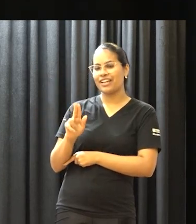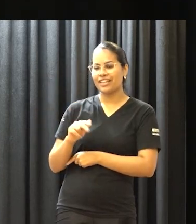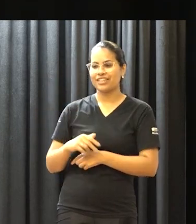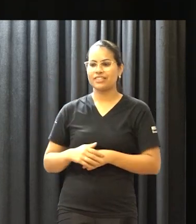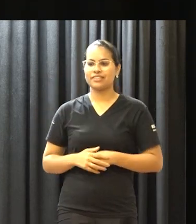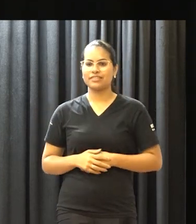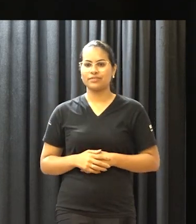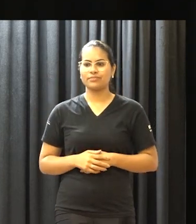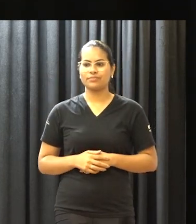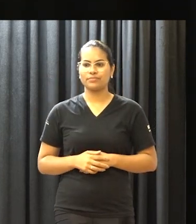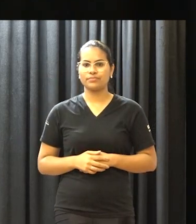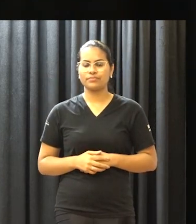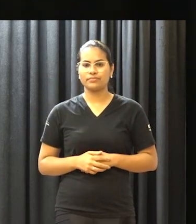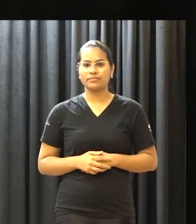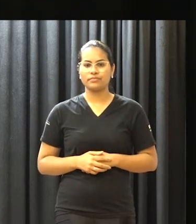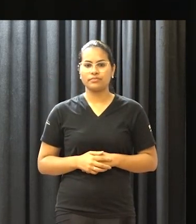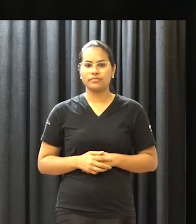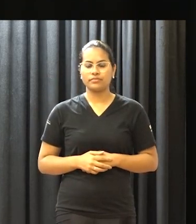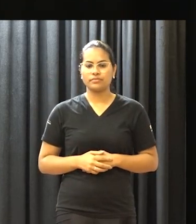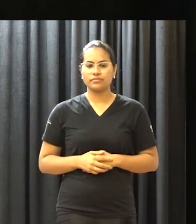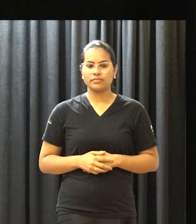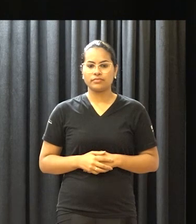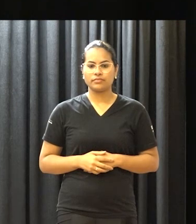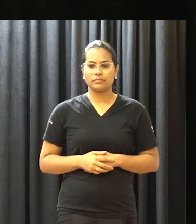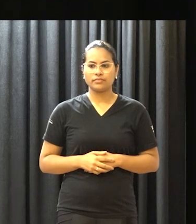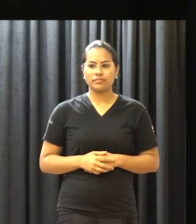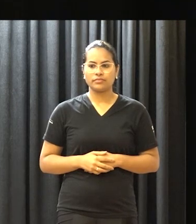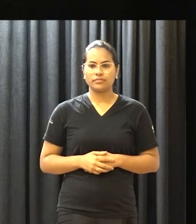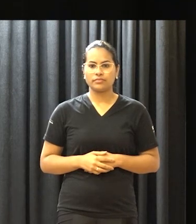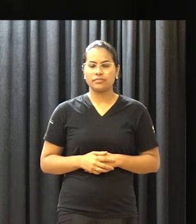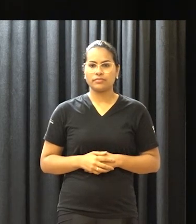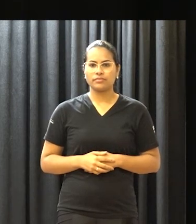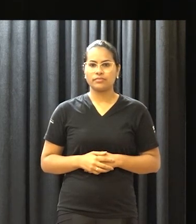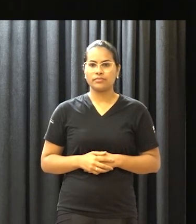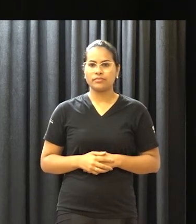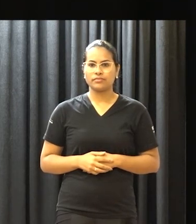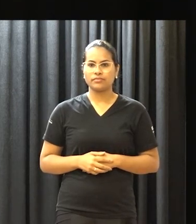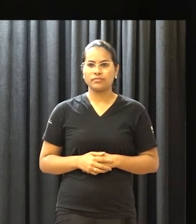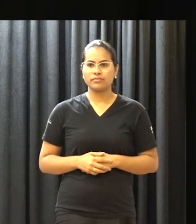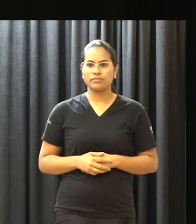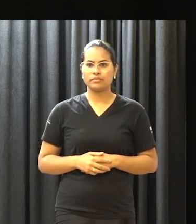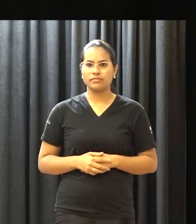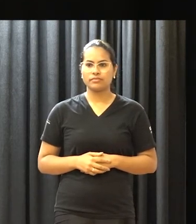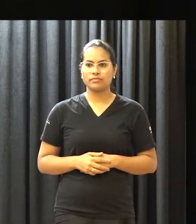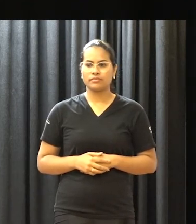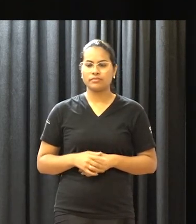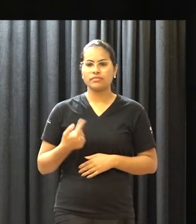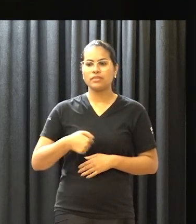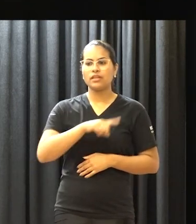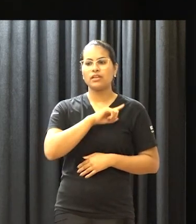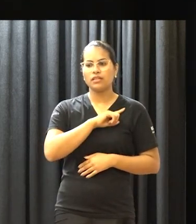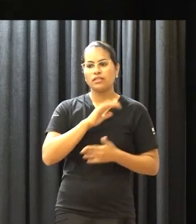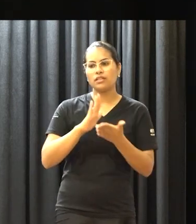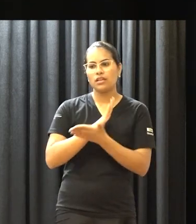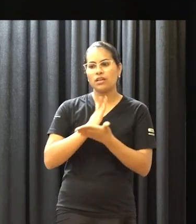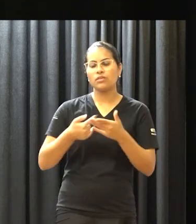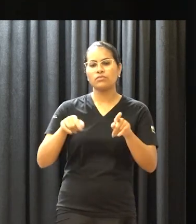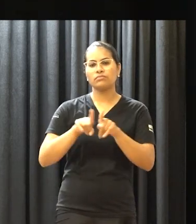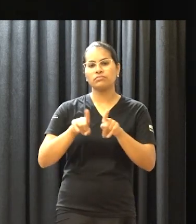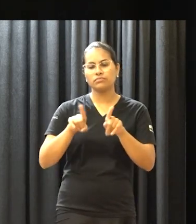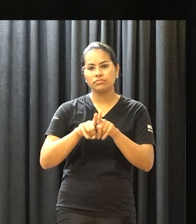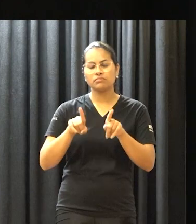retangular. Vermelho, uma armação vermelha, com alguns pontos brancos.